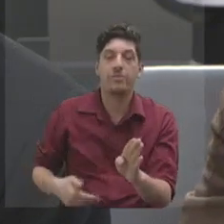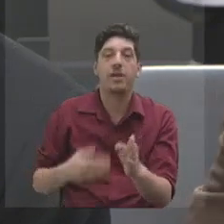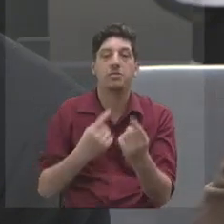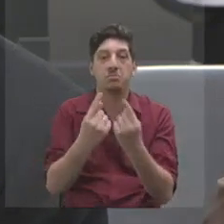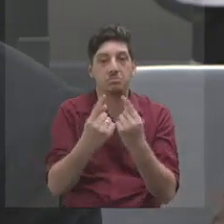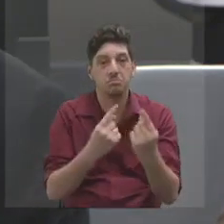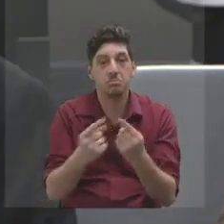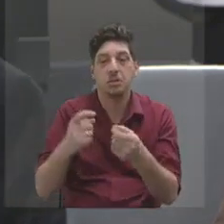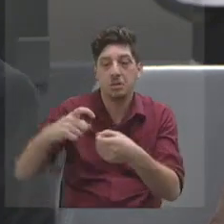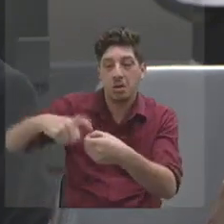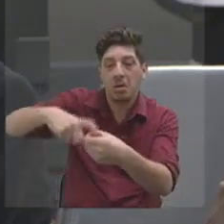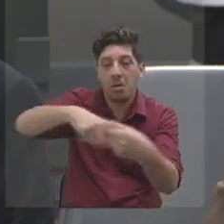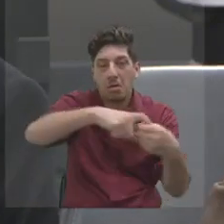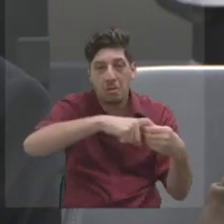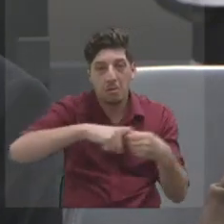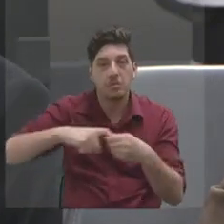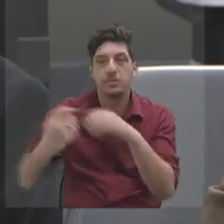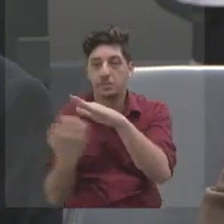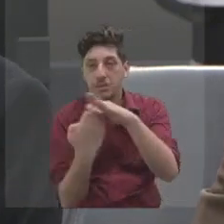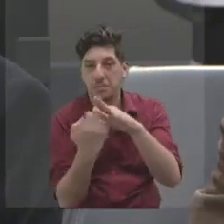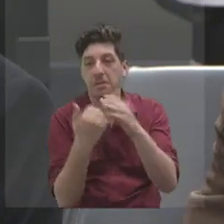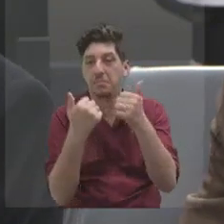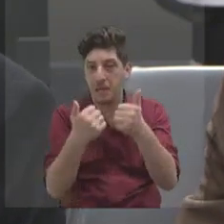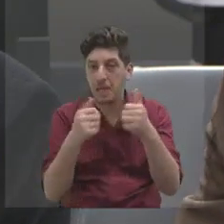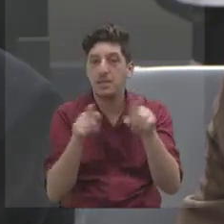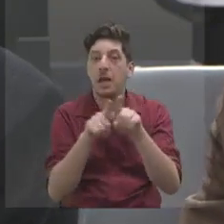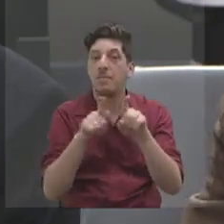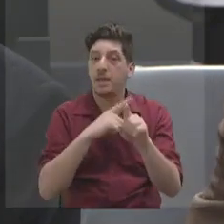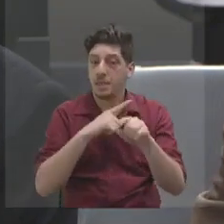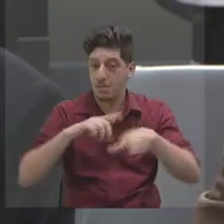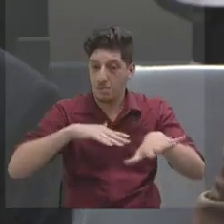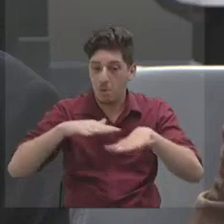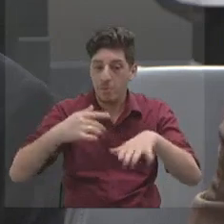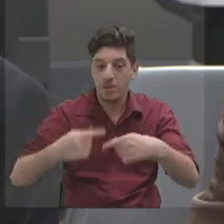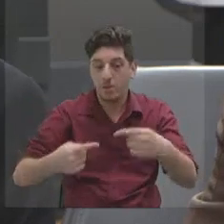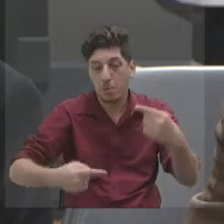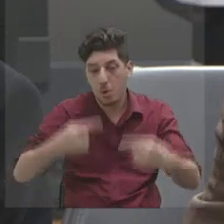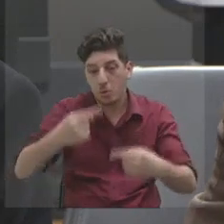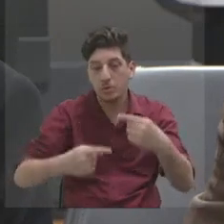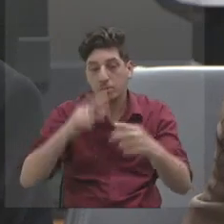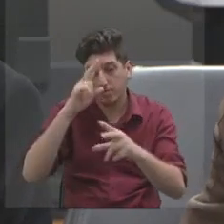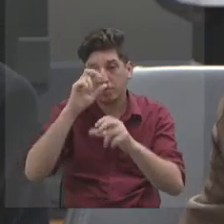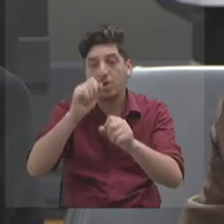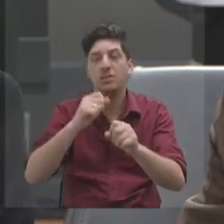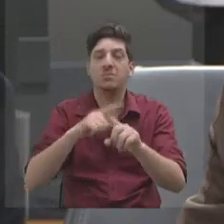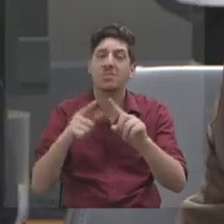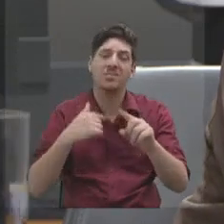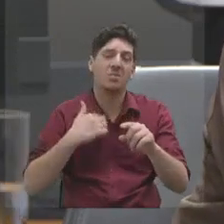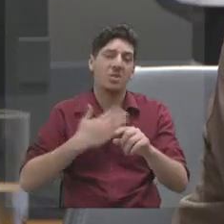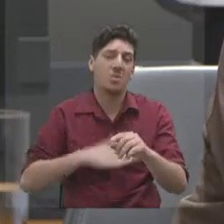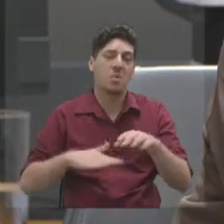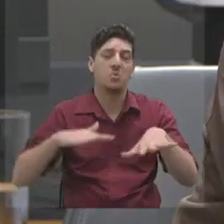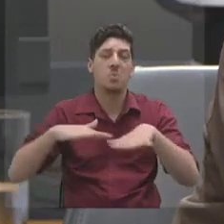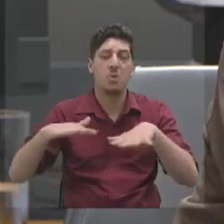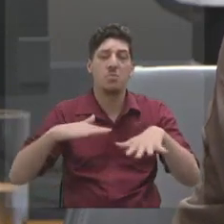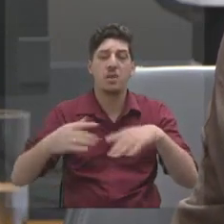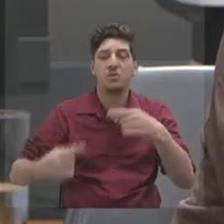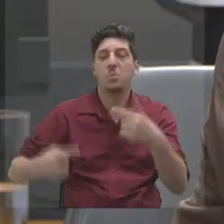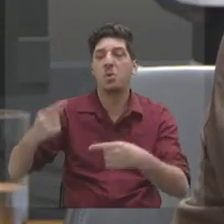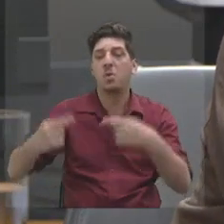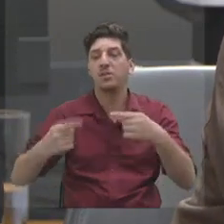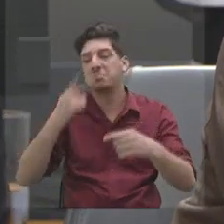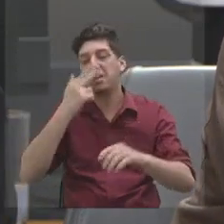uma concessão nós tivemos um movimento político muito forte e eu não gosto de movimentos políticos quando são políticas